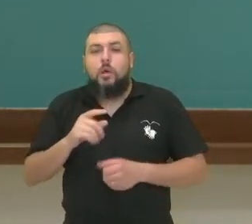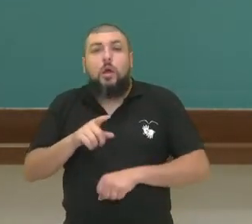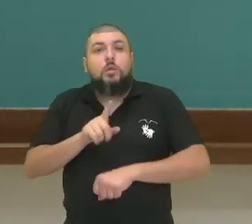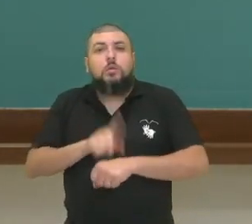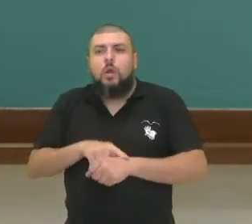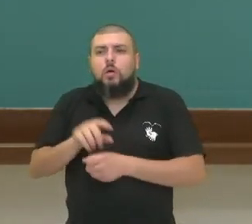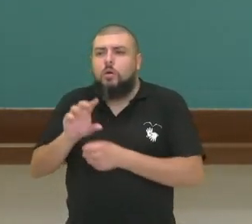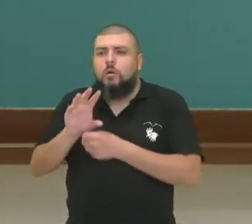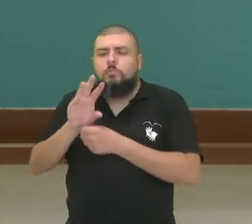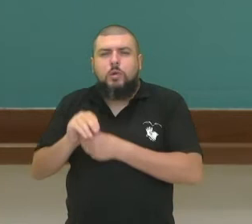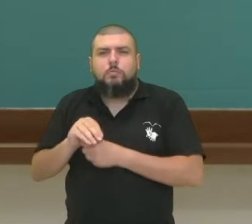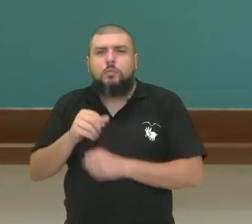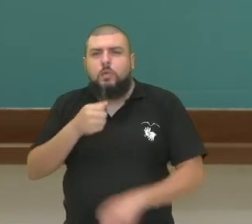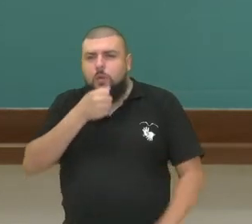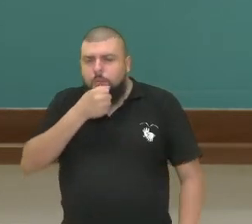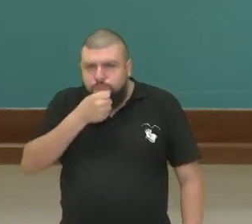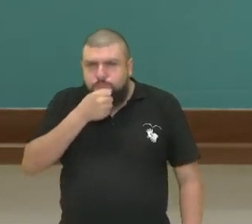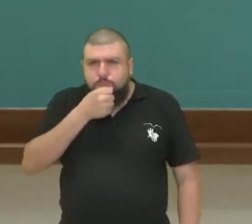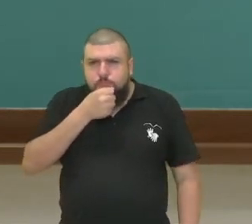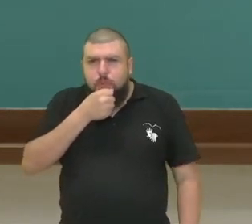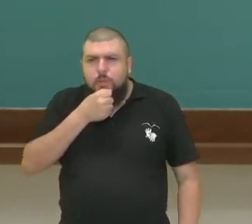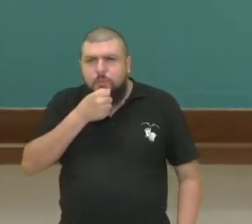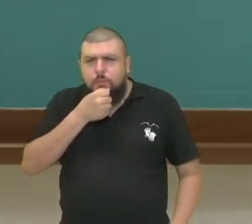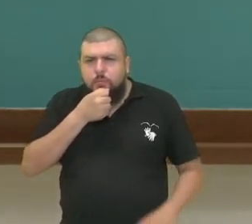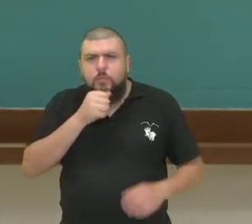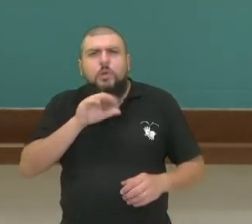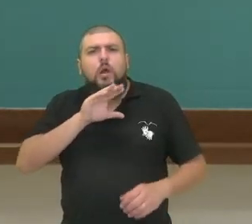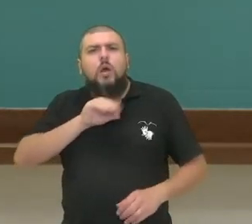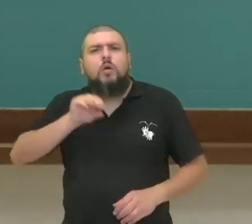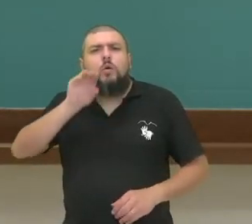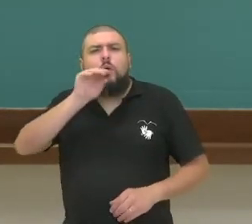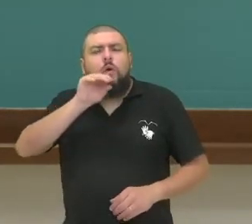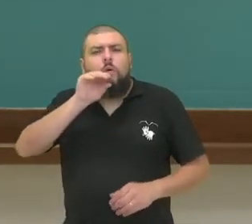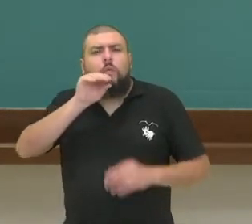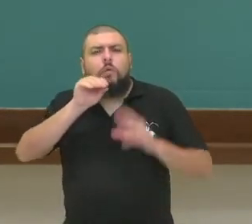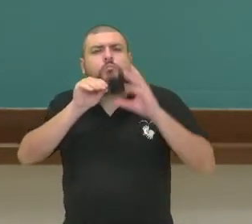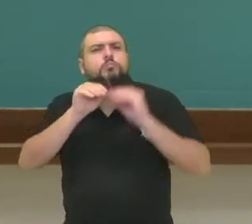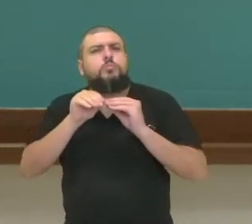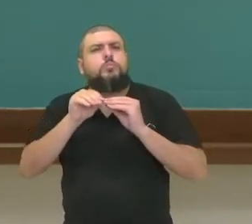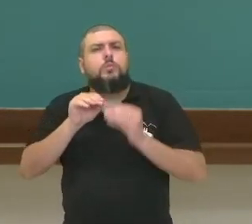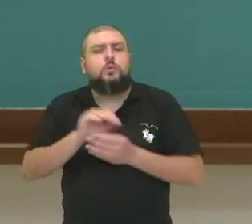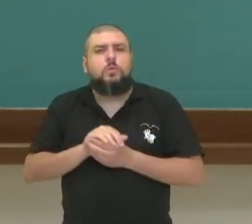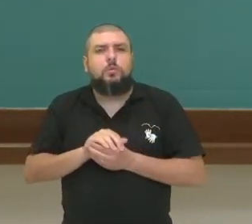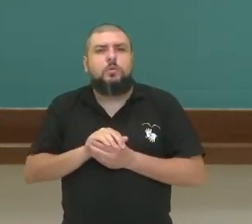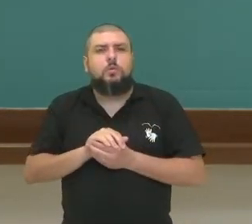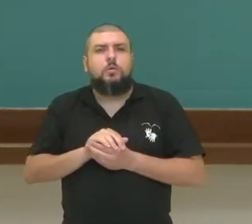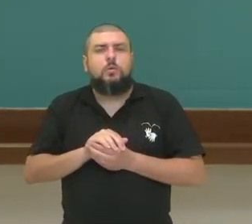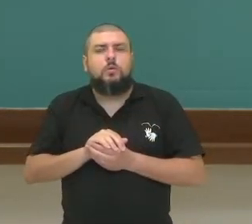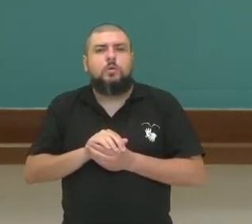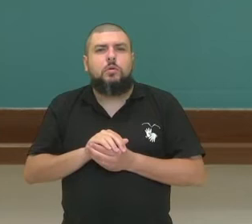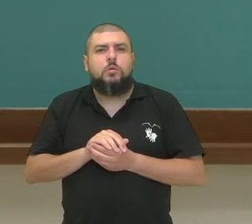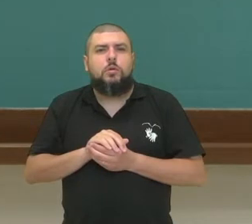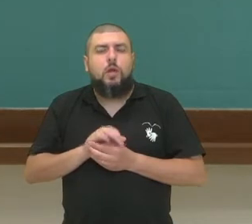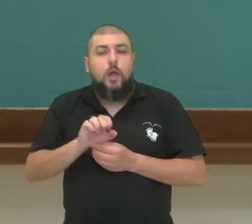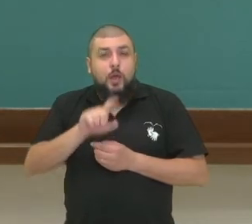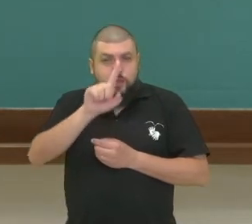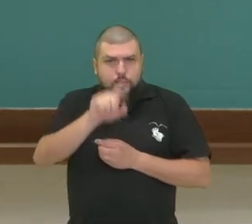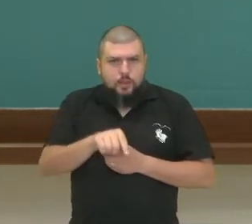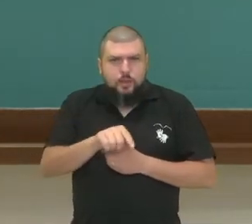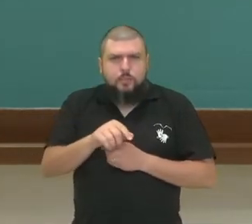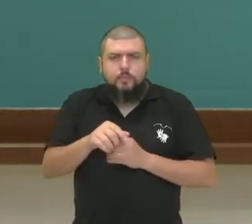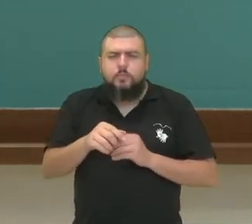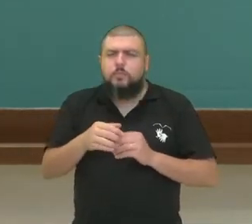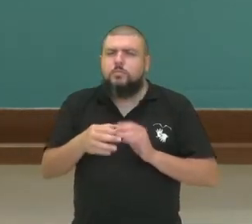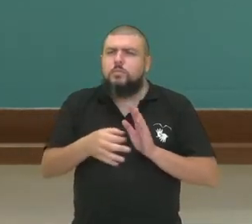Mas a fala deles, da letra, a canção, não foi transmitida. A música, em diferentes momentos, serviu de forma de crítica social.